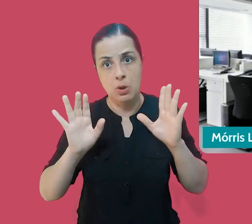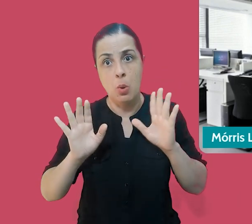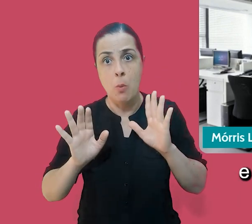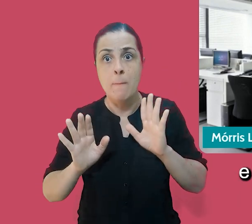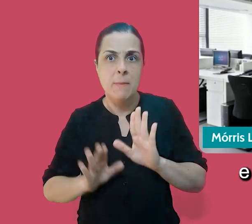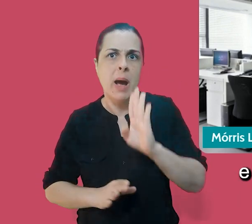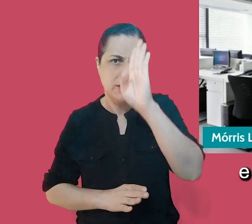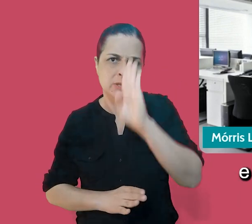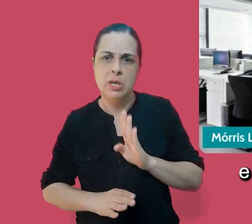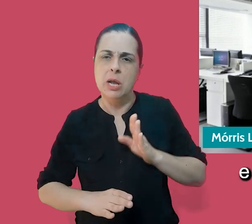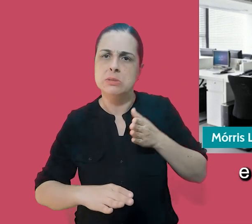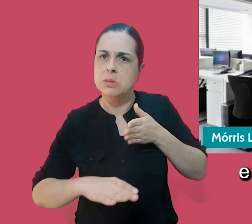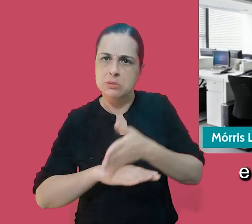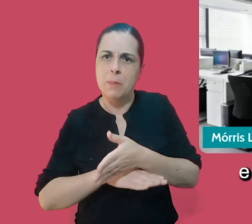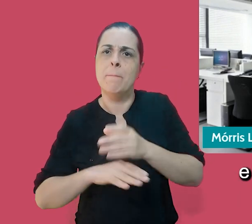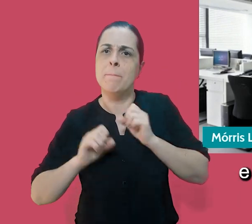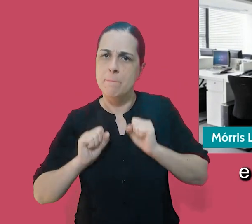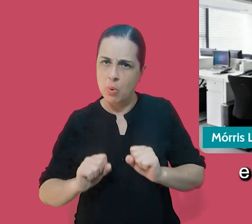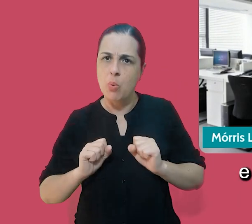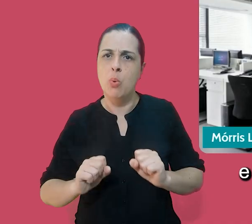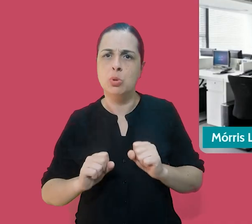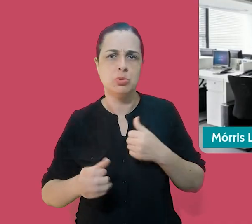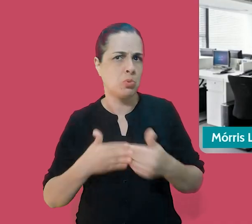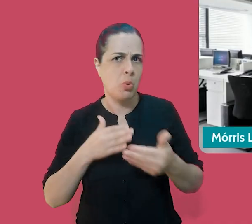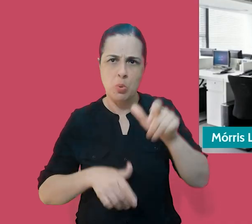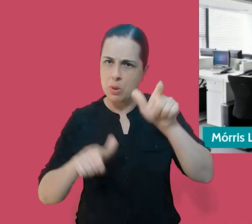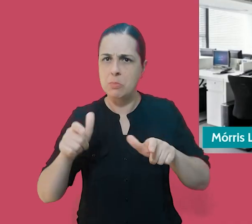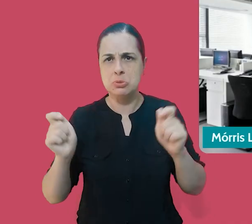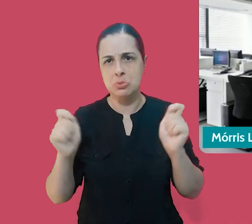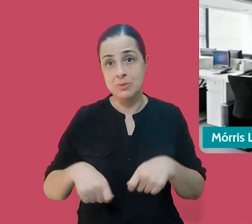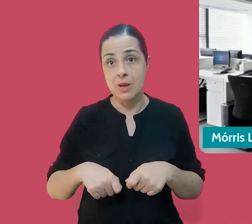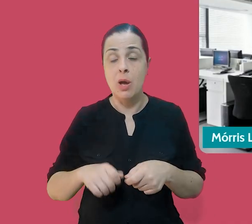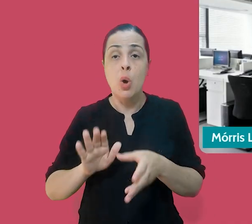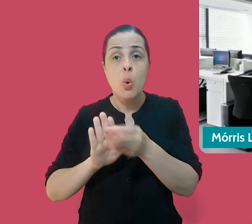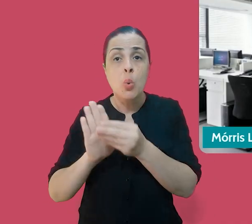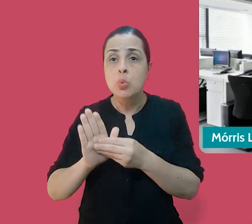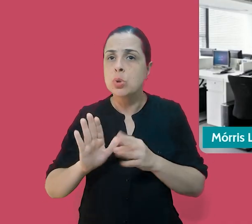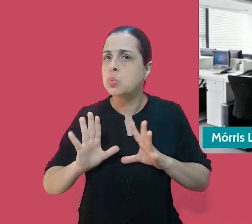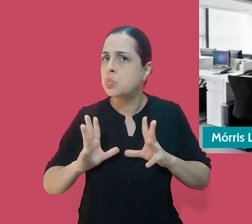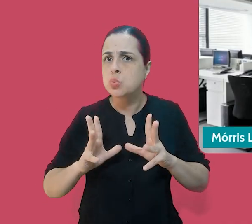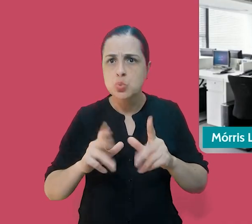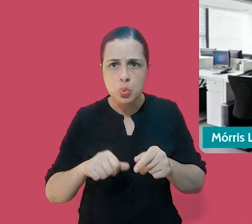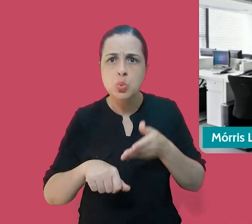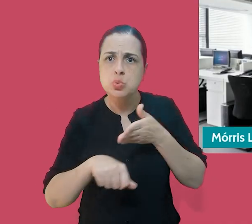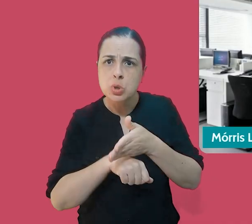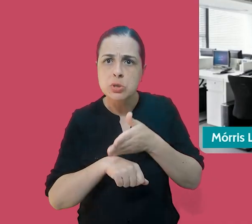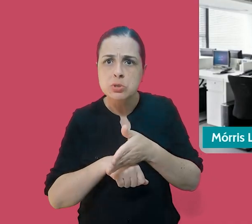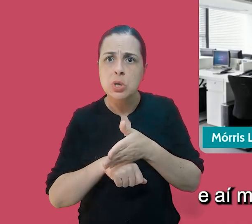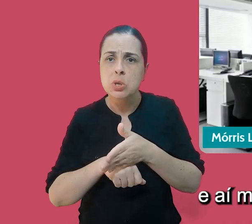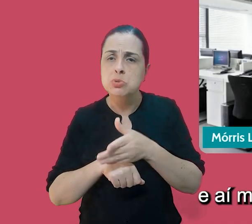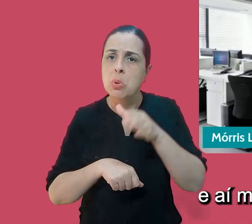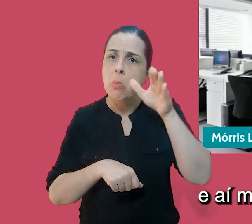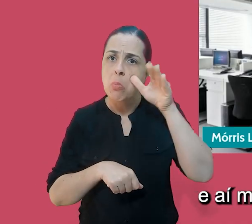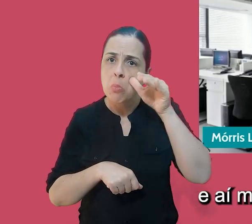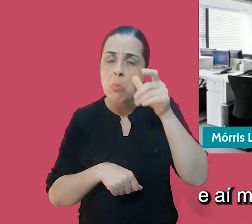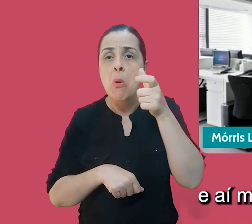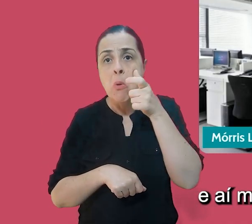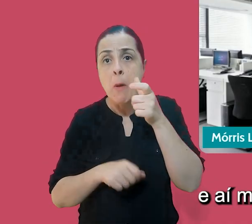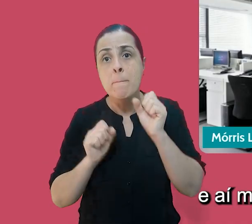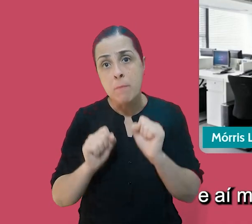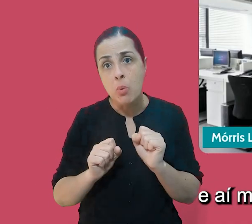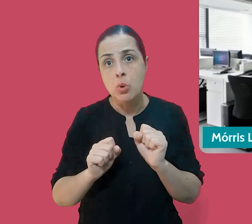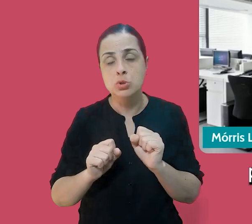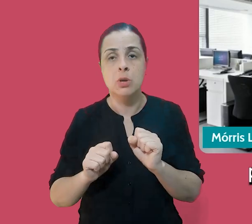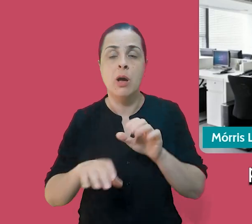lá e ela vai ter acesso a todos os nossos conteúdos. Como eu falei, ela pode ver as vagas, e aí muita gente acaba